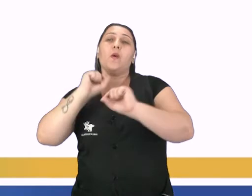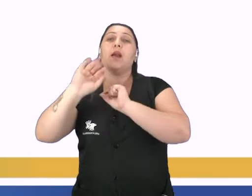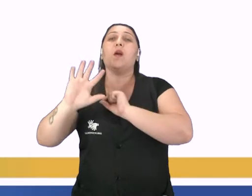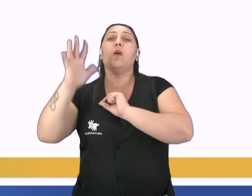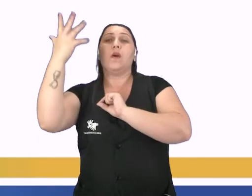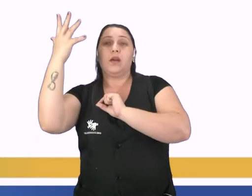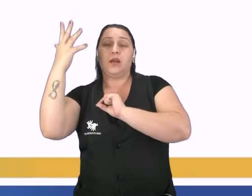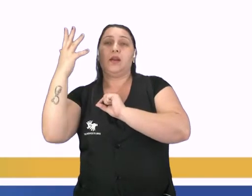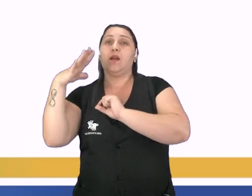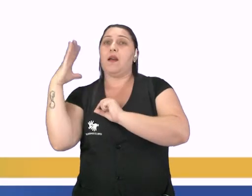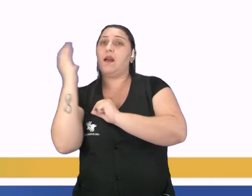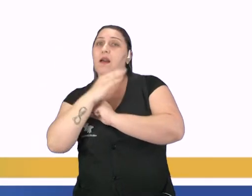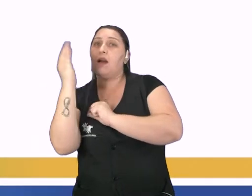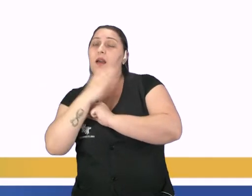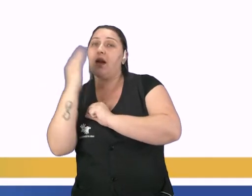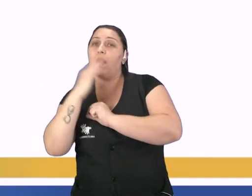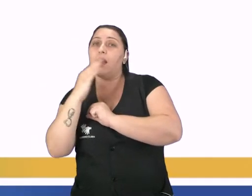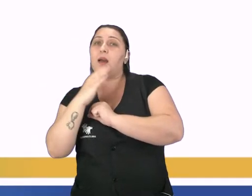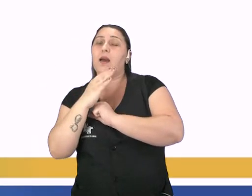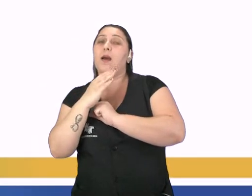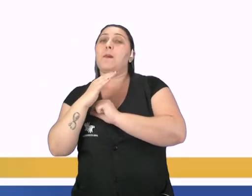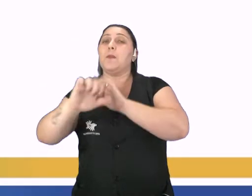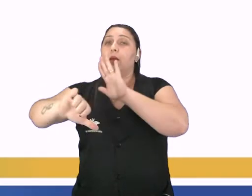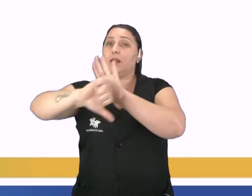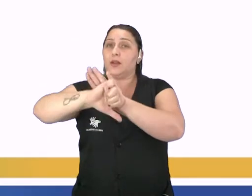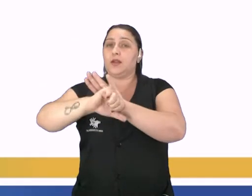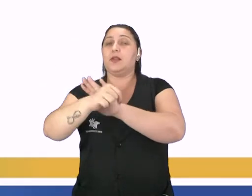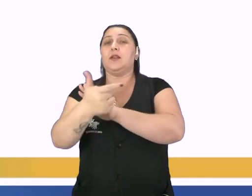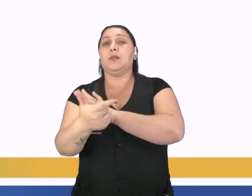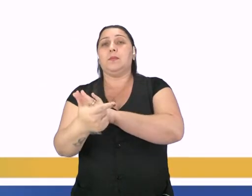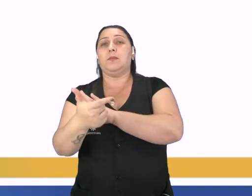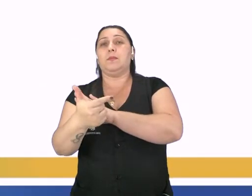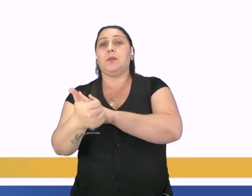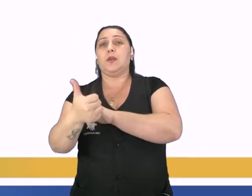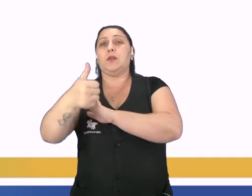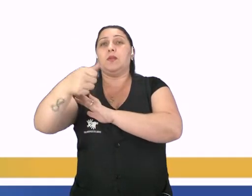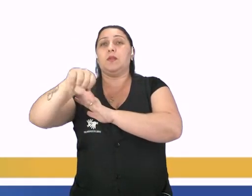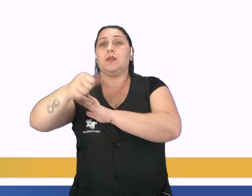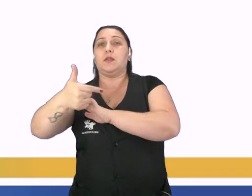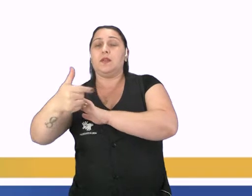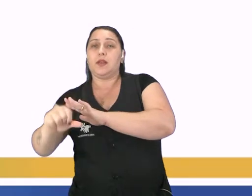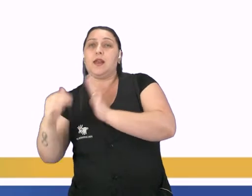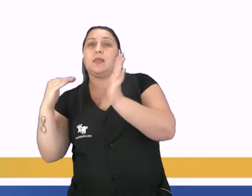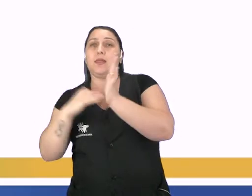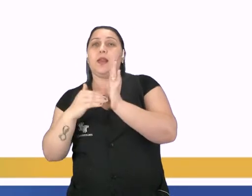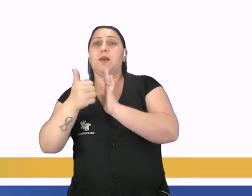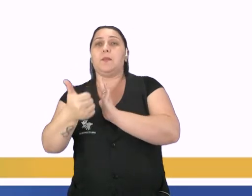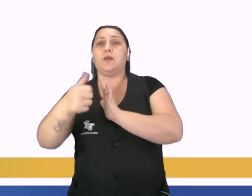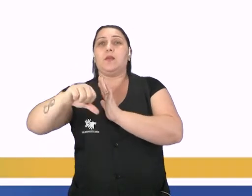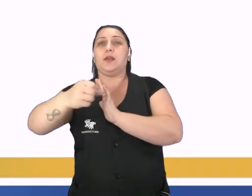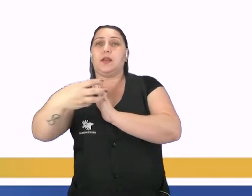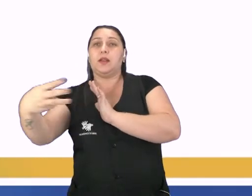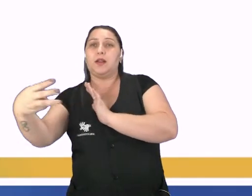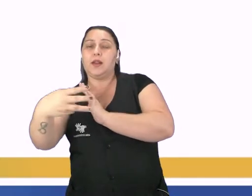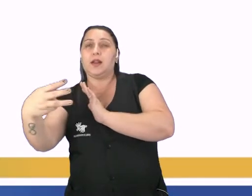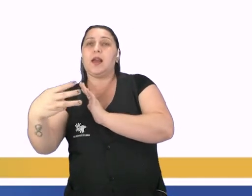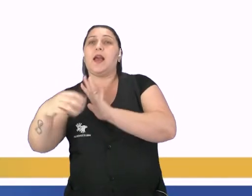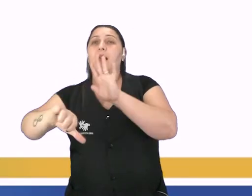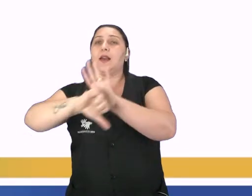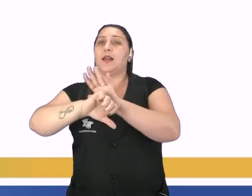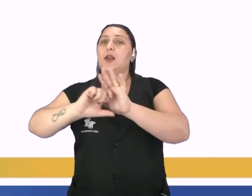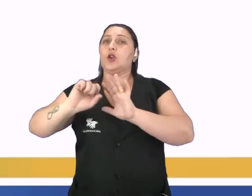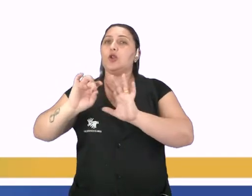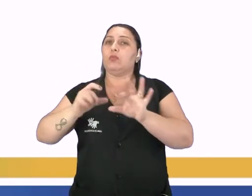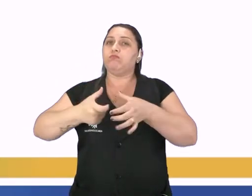seu colapso imediato. Assim, de 1929 até 1933, a crise só se